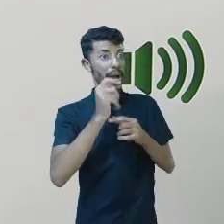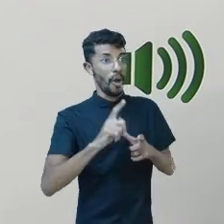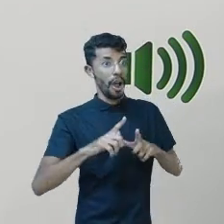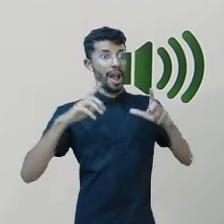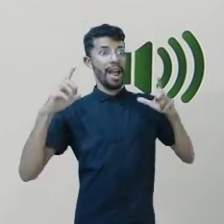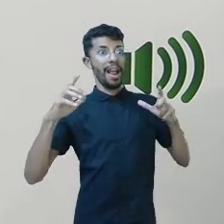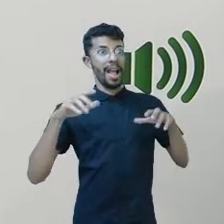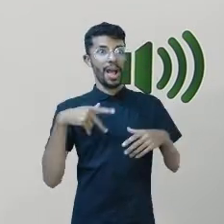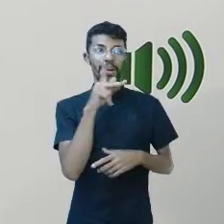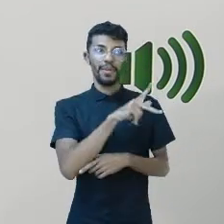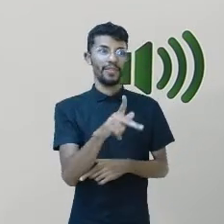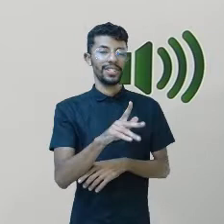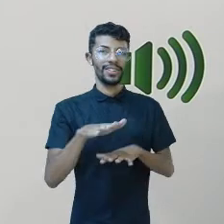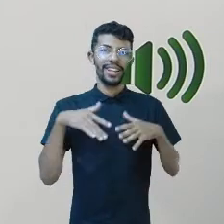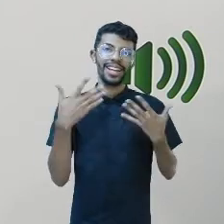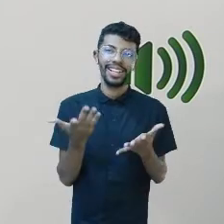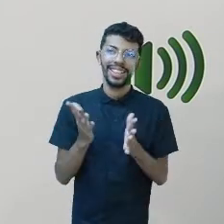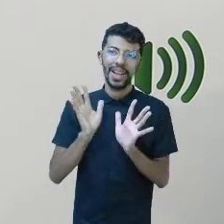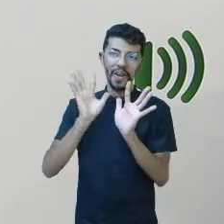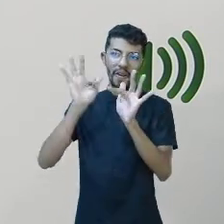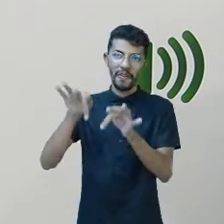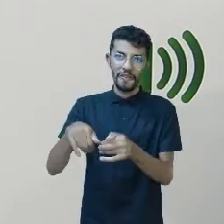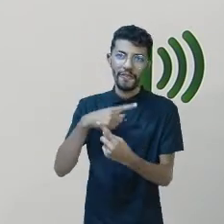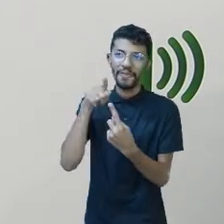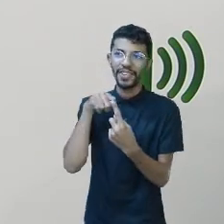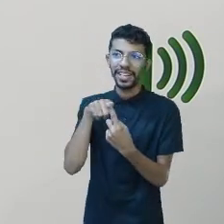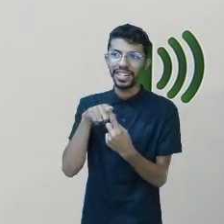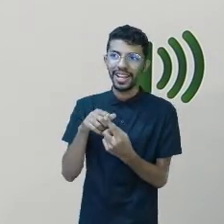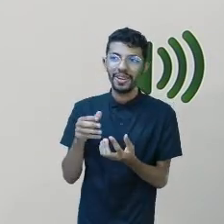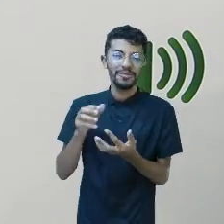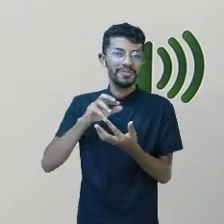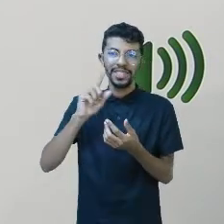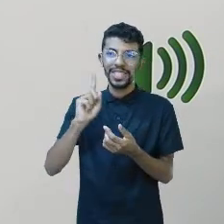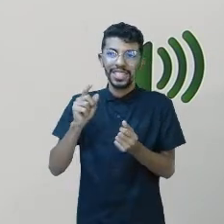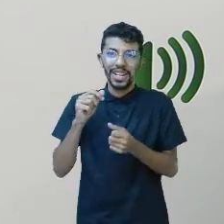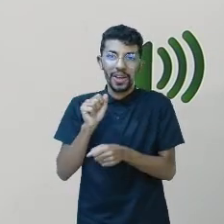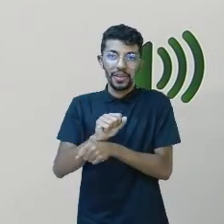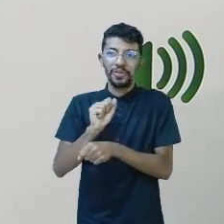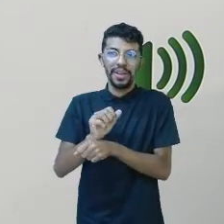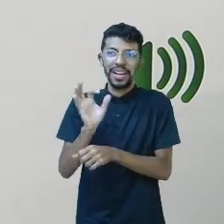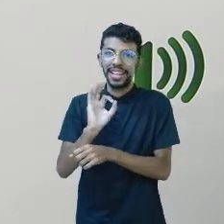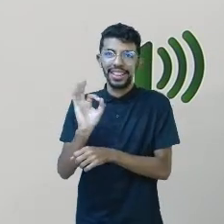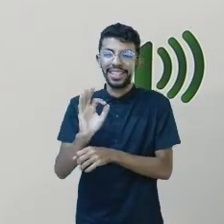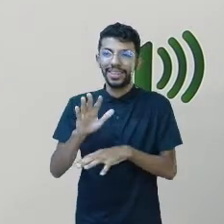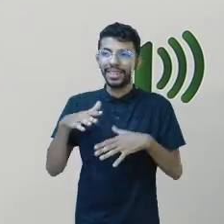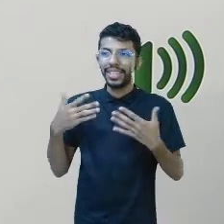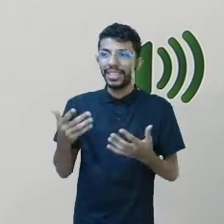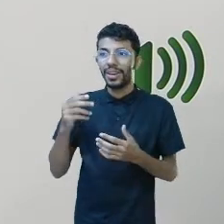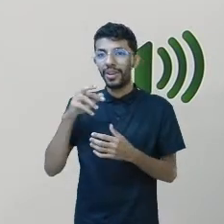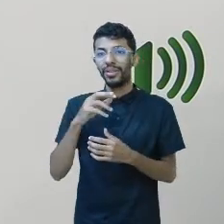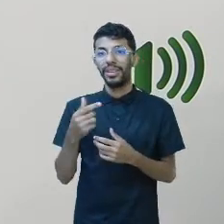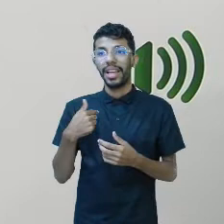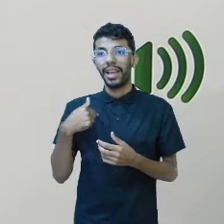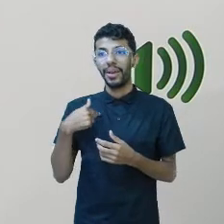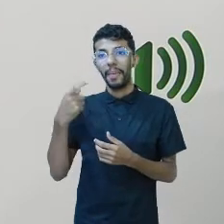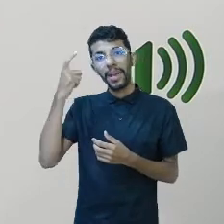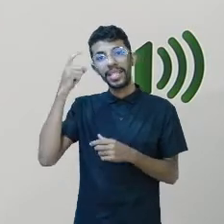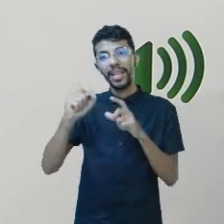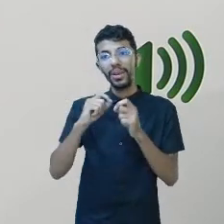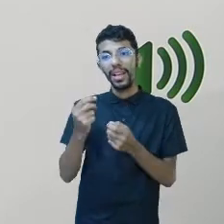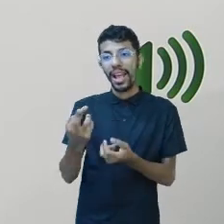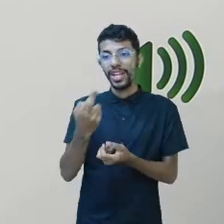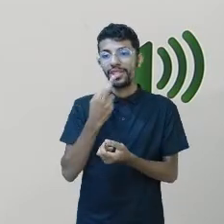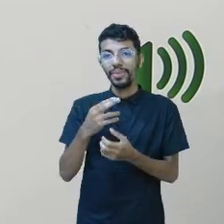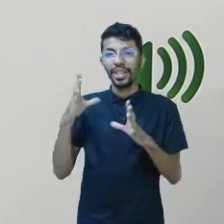professora. Então, o final não foi esperado. Eu esperava que ele desse uma resposta ali do cálculo, mas ele vem com outra coisa, né? Quase que nada a